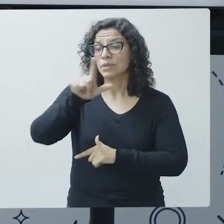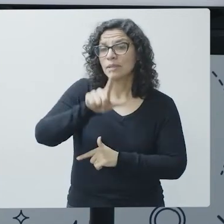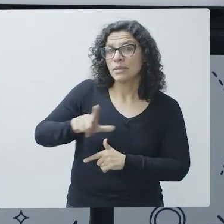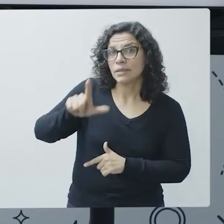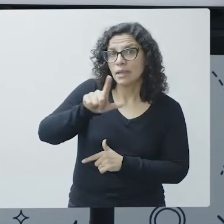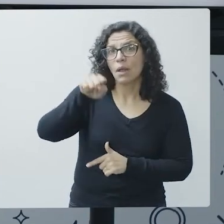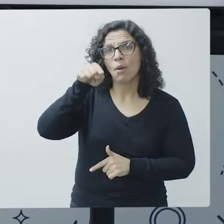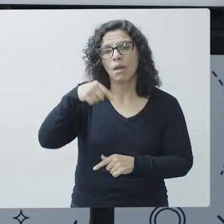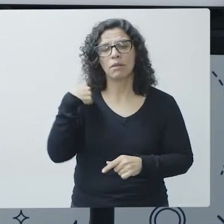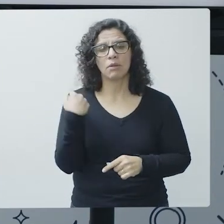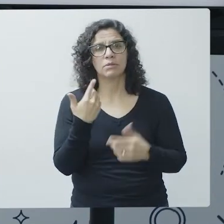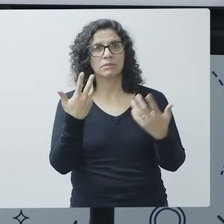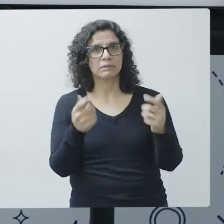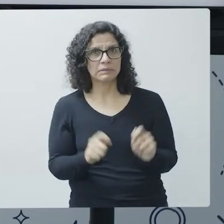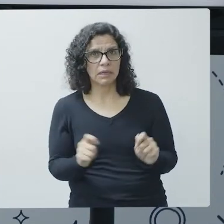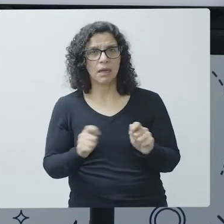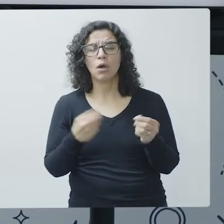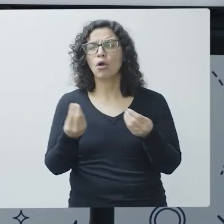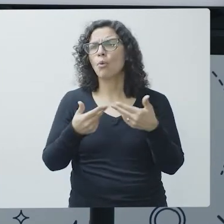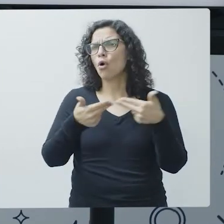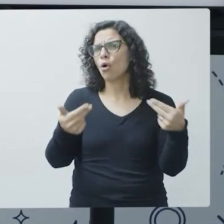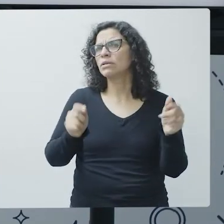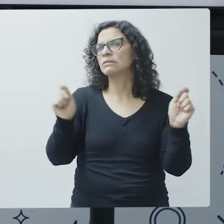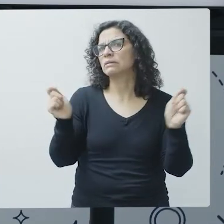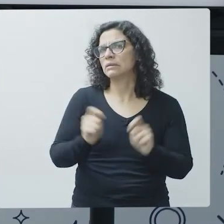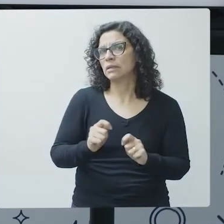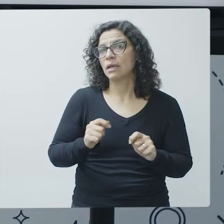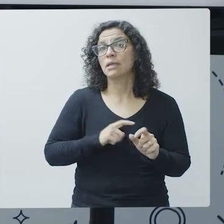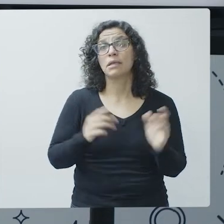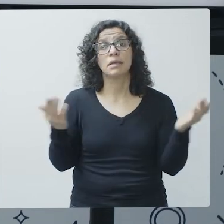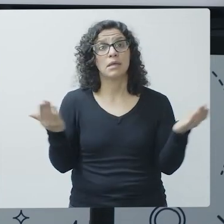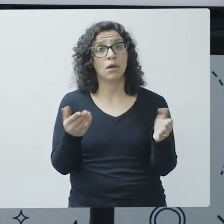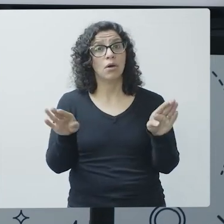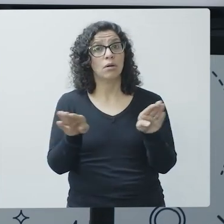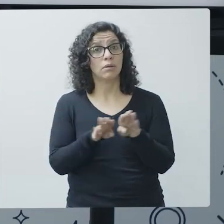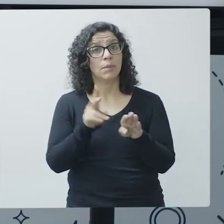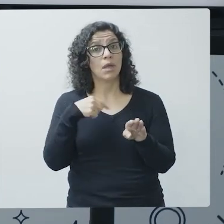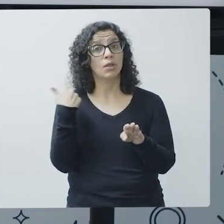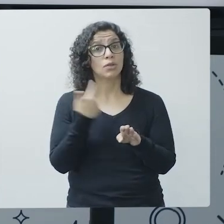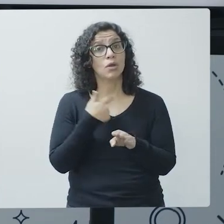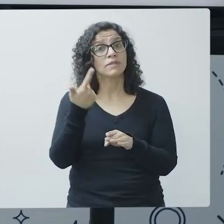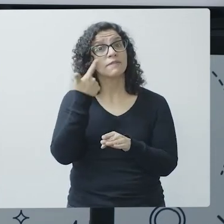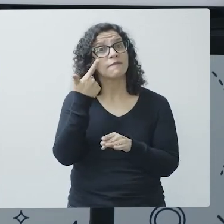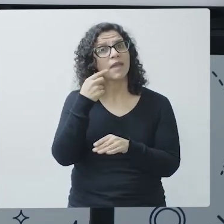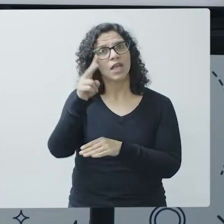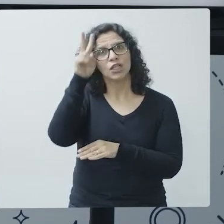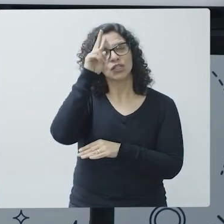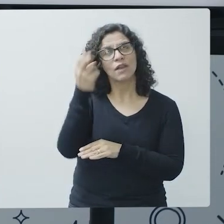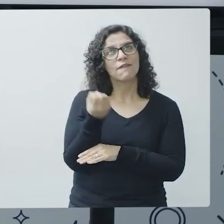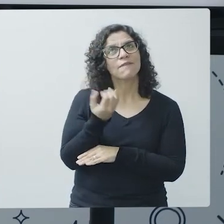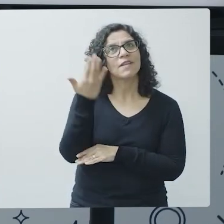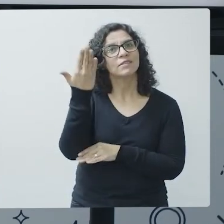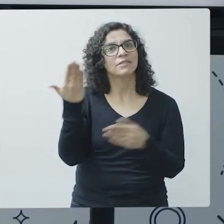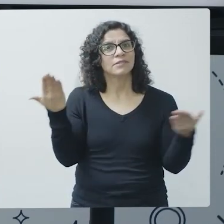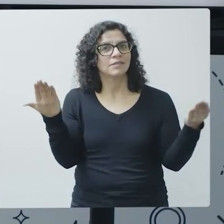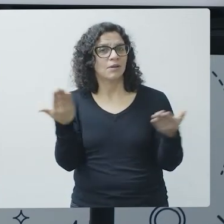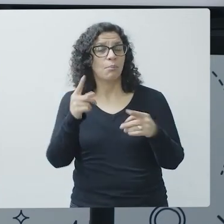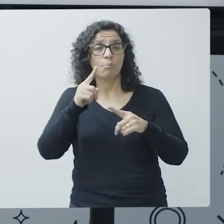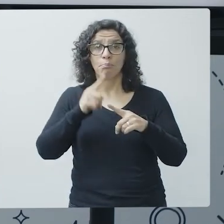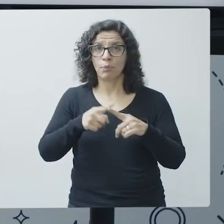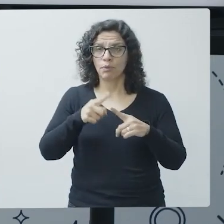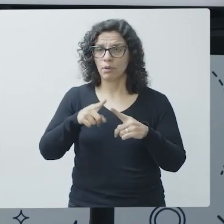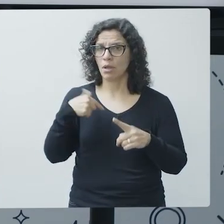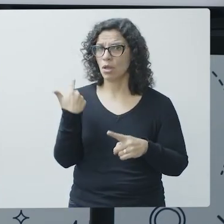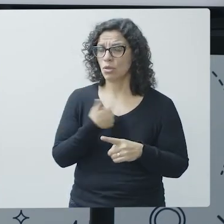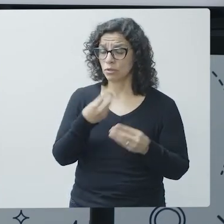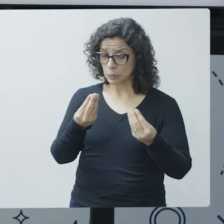literários nos permite muita coisa, e uma delas é o quê? É viajar nessas histórias. Justamente por quê?